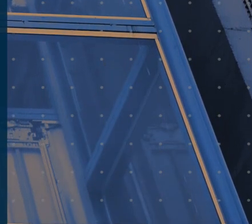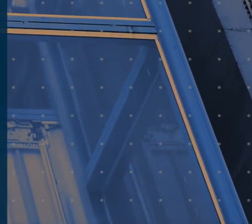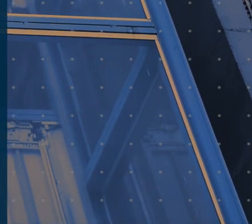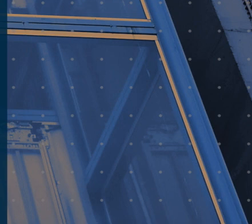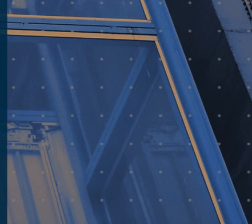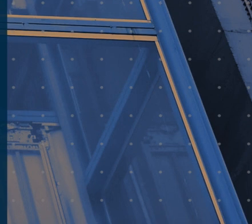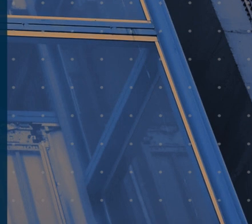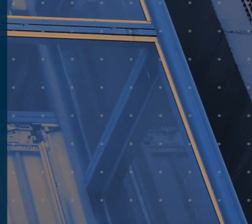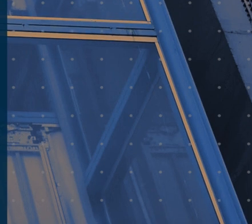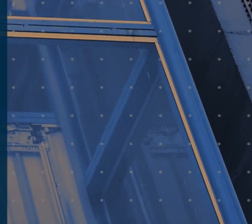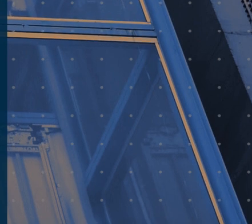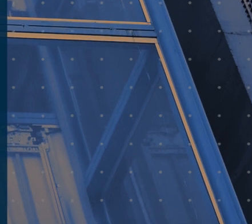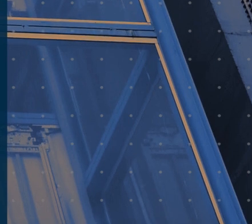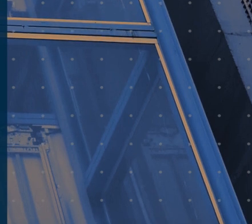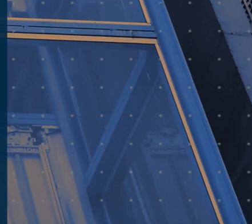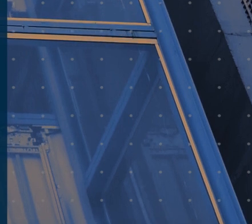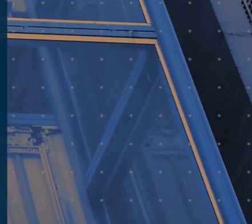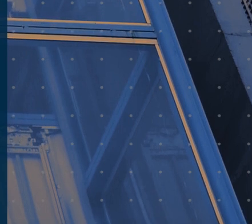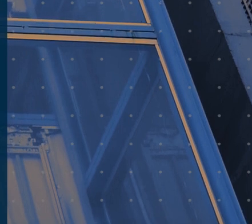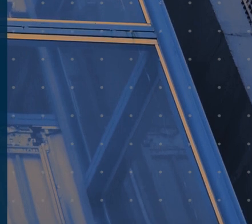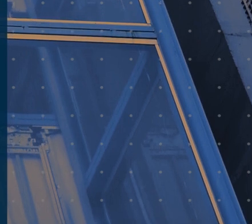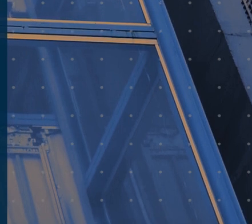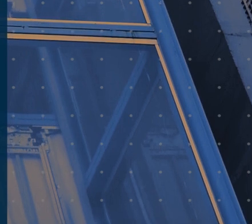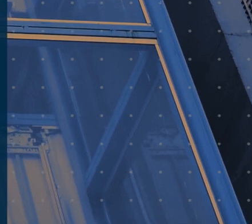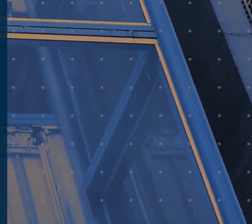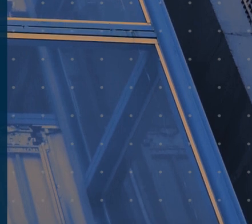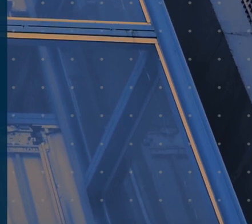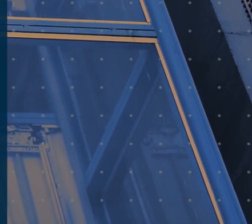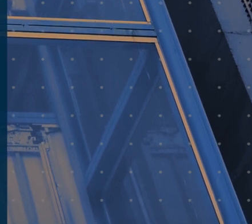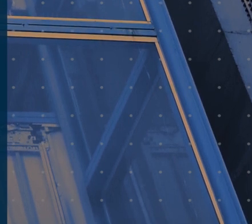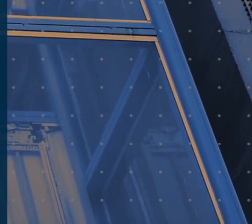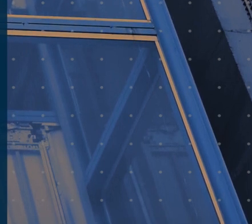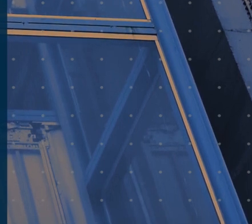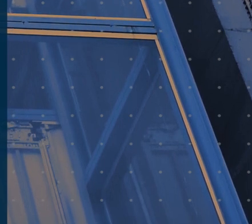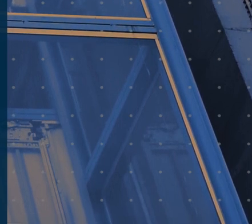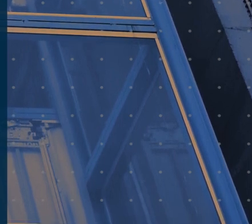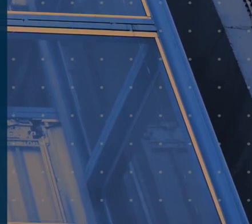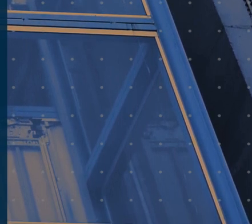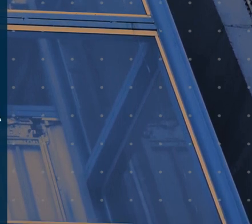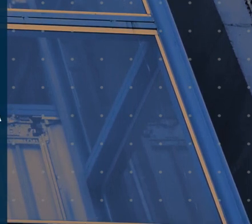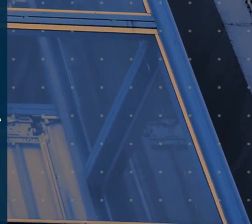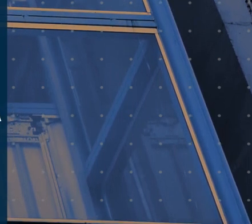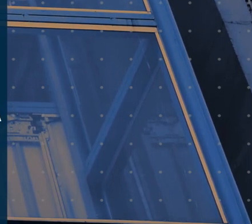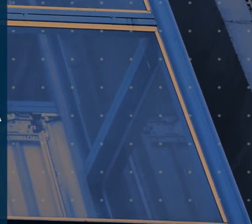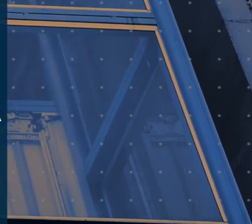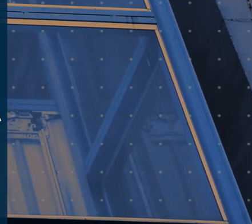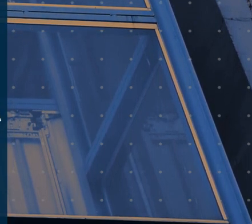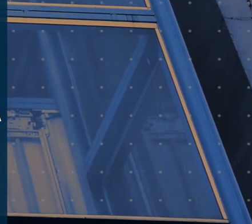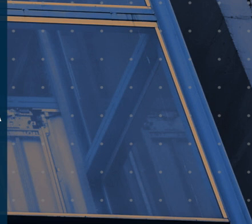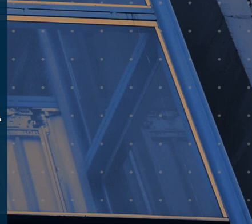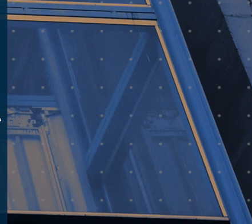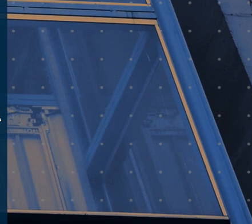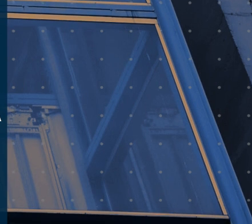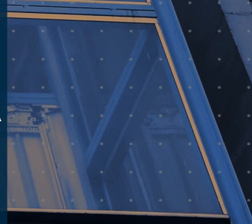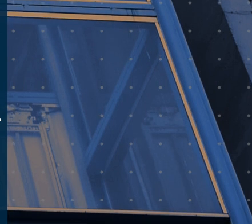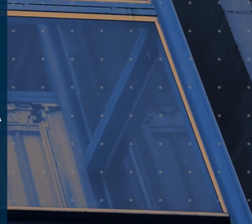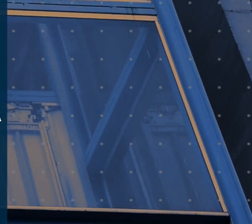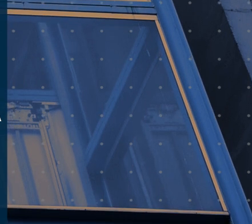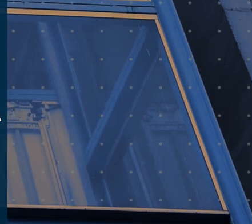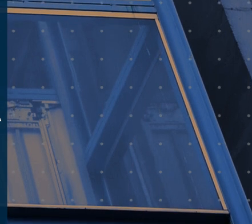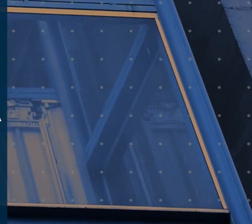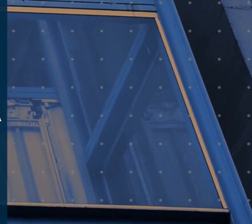açougueiro, ajudante de carga e descarga de mercadoria, ajudante de obras, almoxarife, analista de estudos de